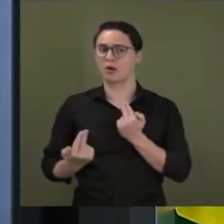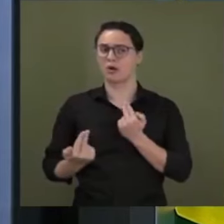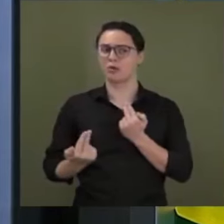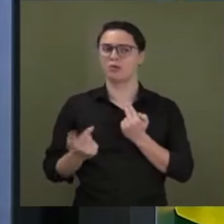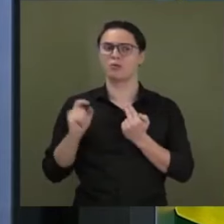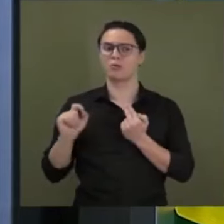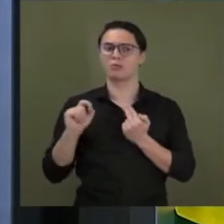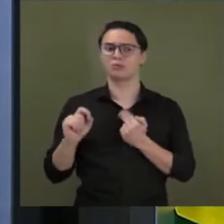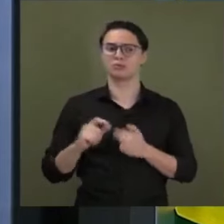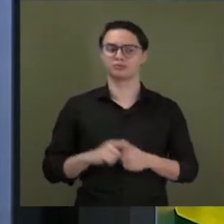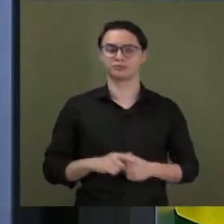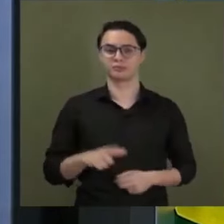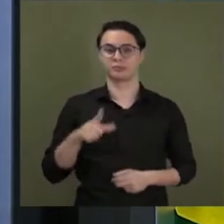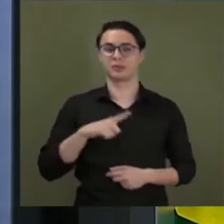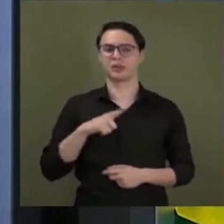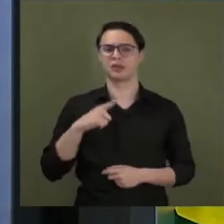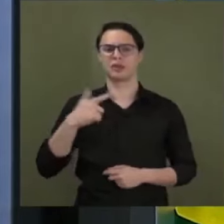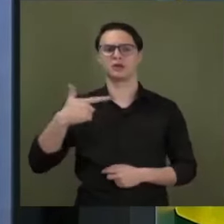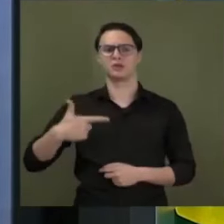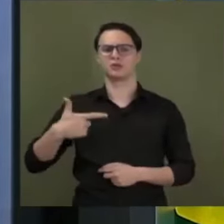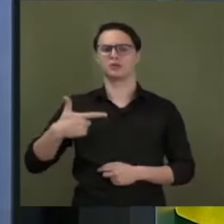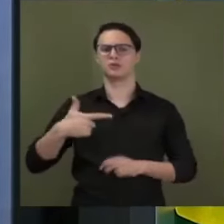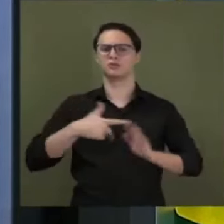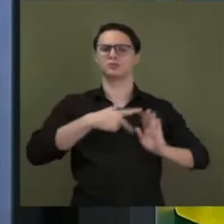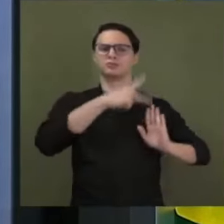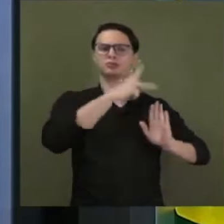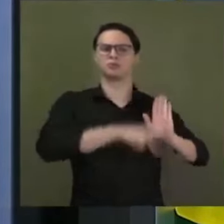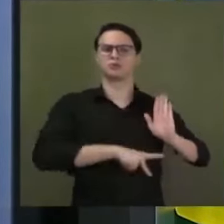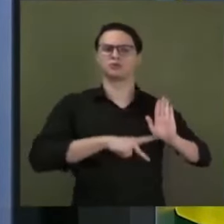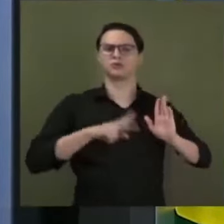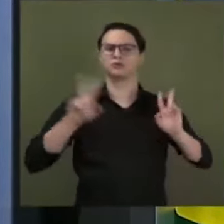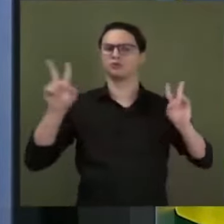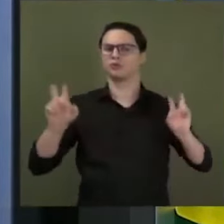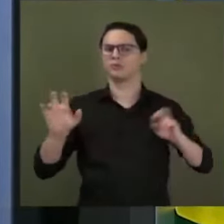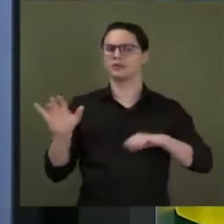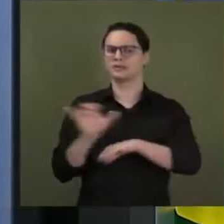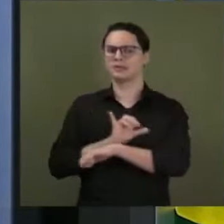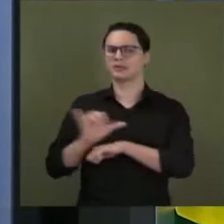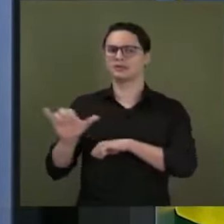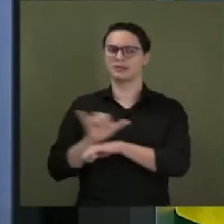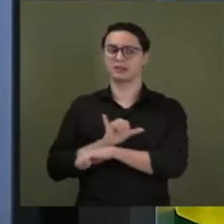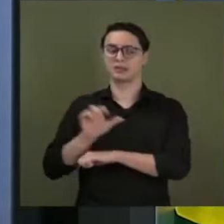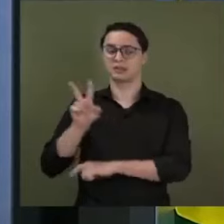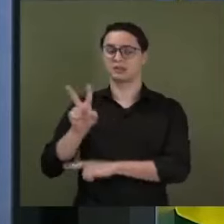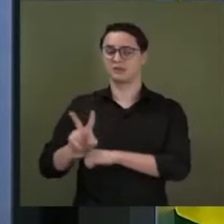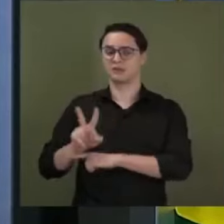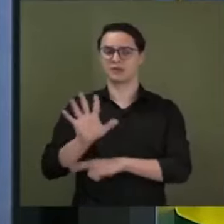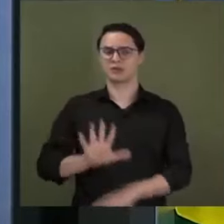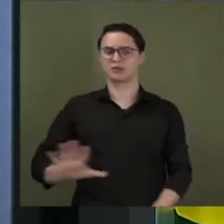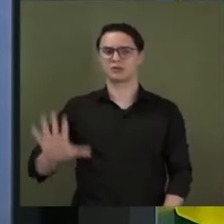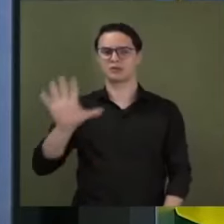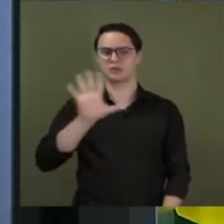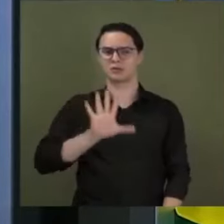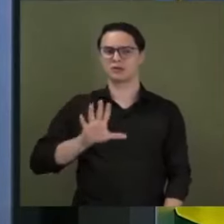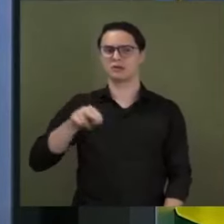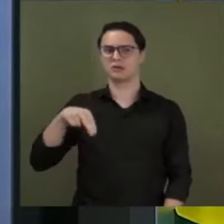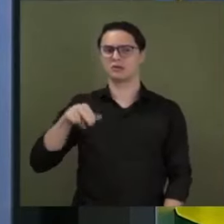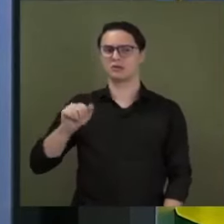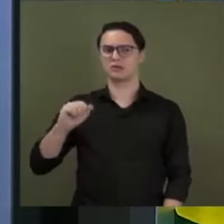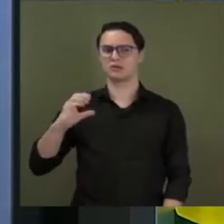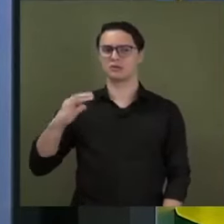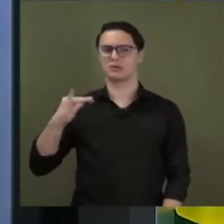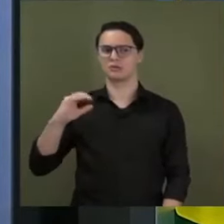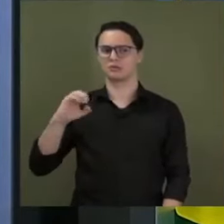câmara dois projetos sobre a estratégia de defesa Nacional a política de defesa nacional e o livro branco estão